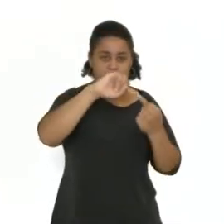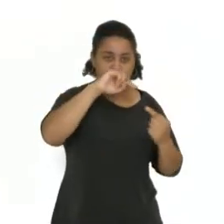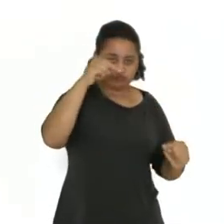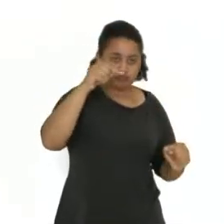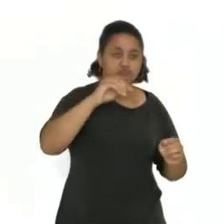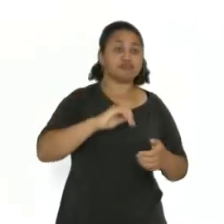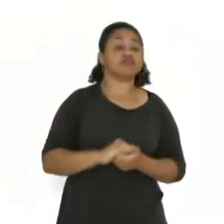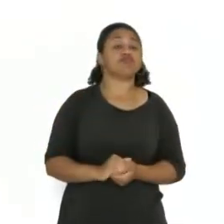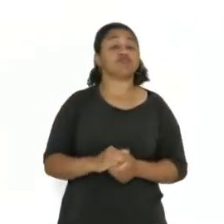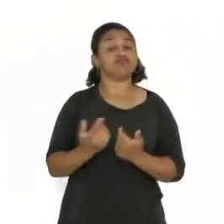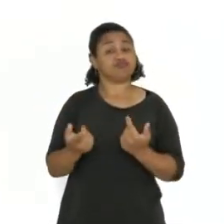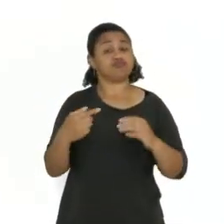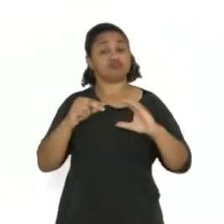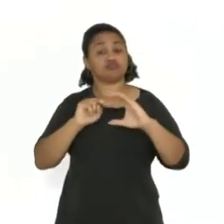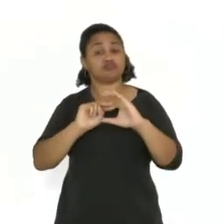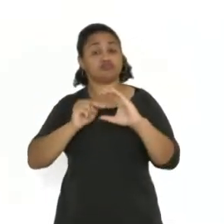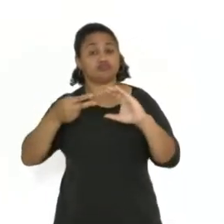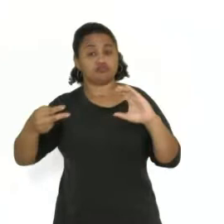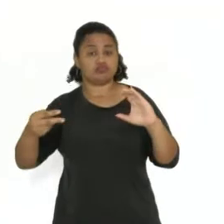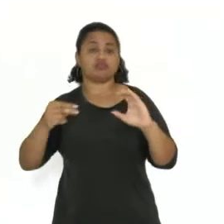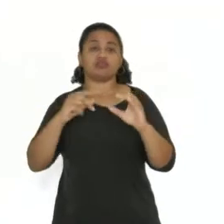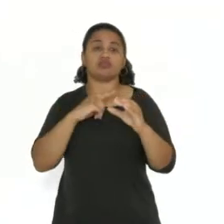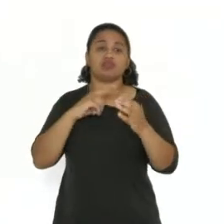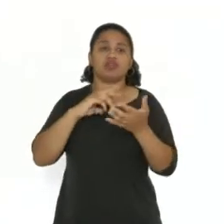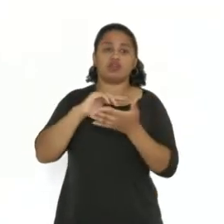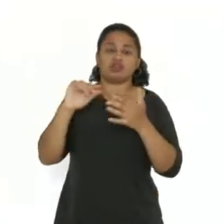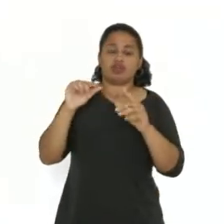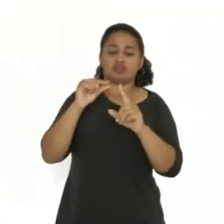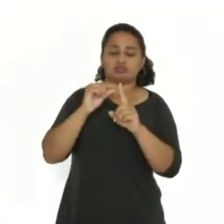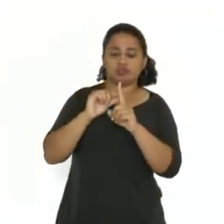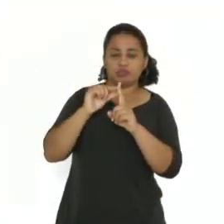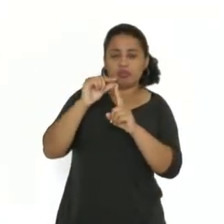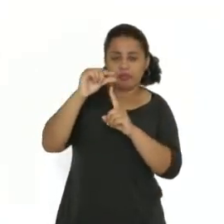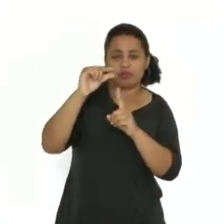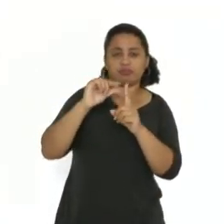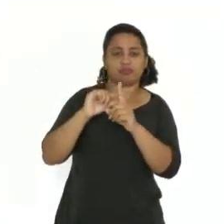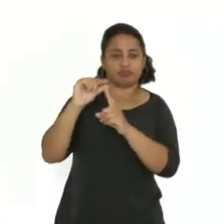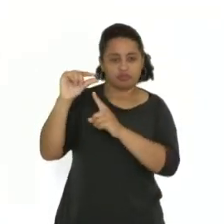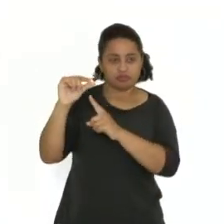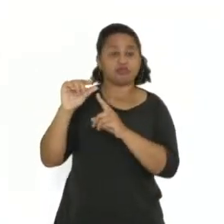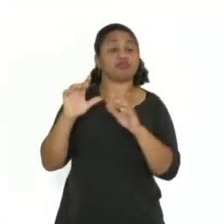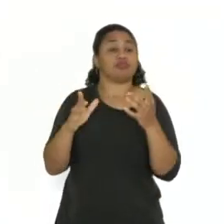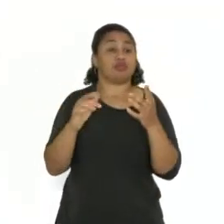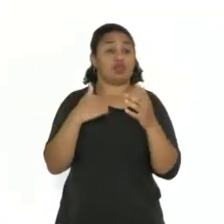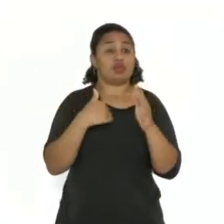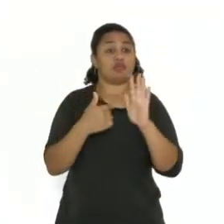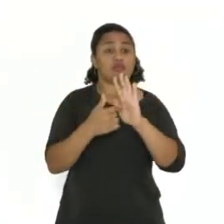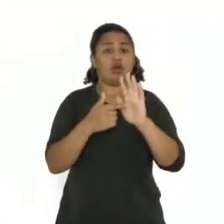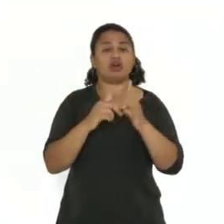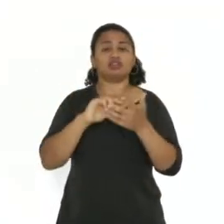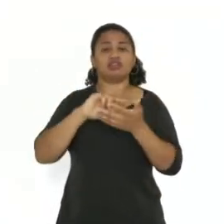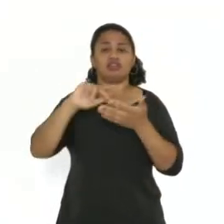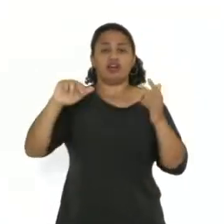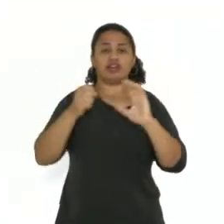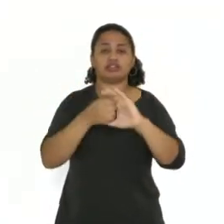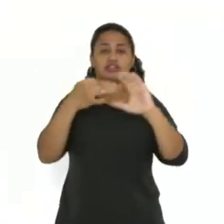um cromossomo, existem diferentes genes, os quais determinam diferentes